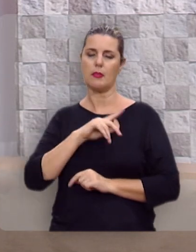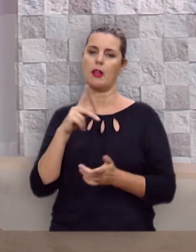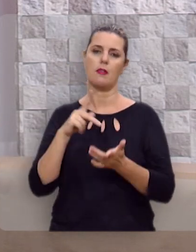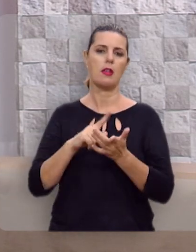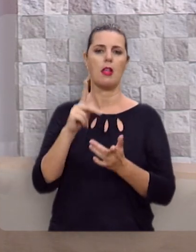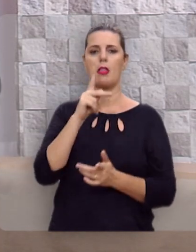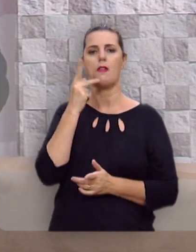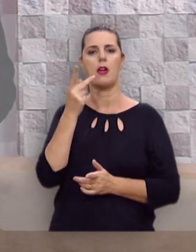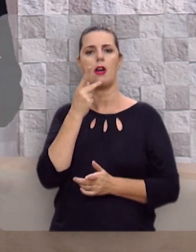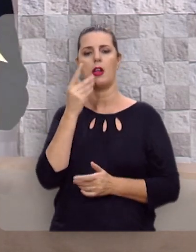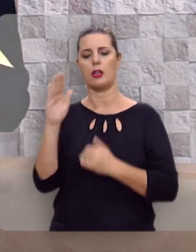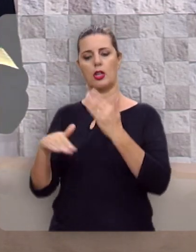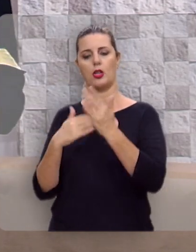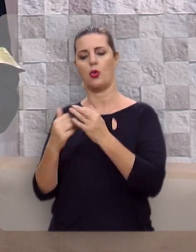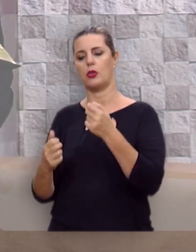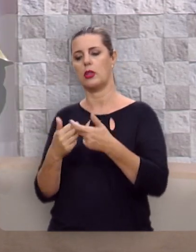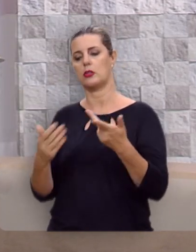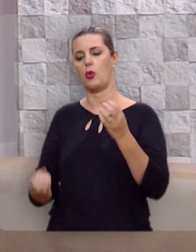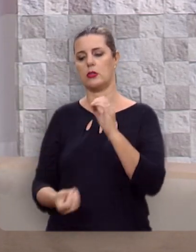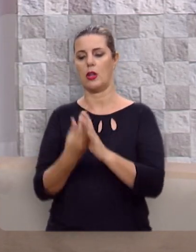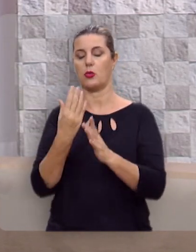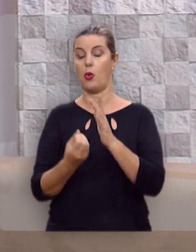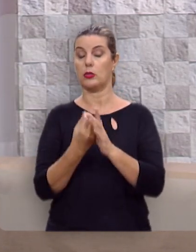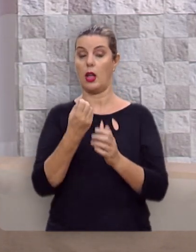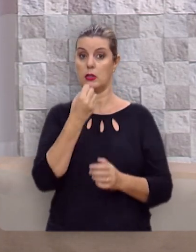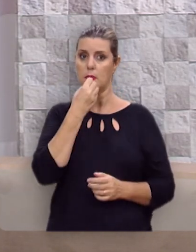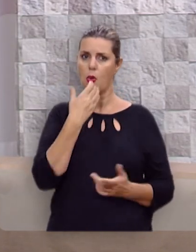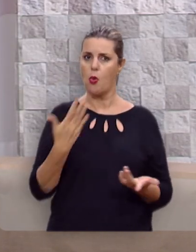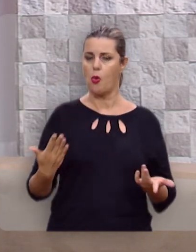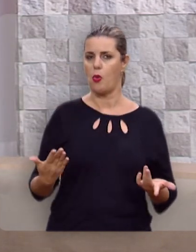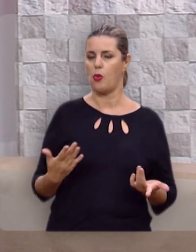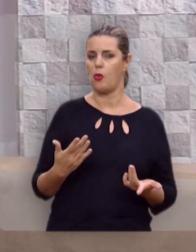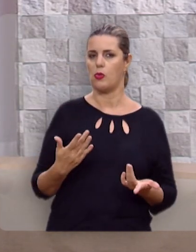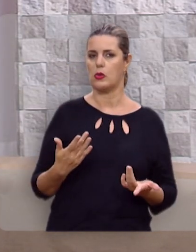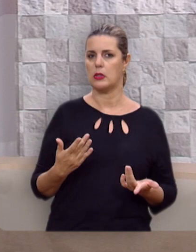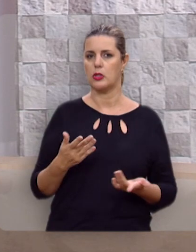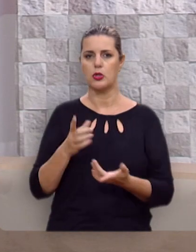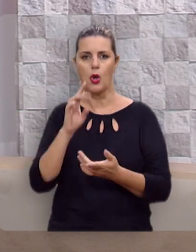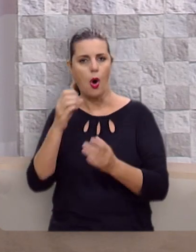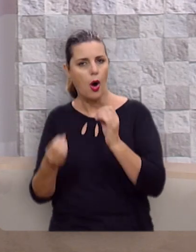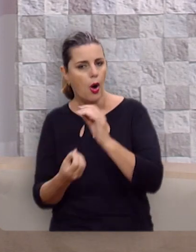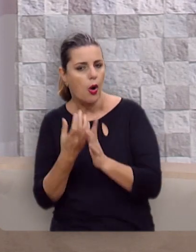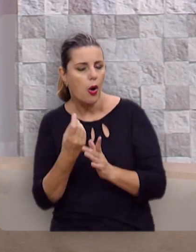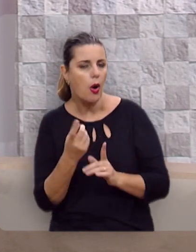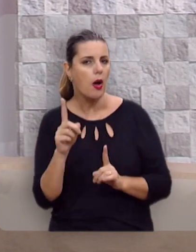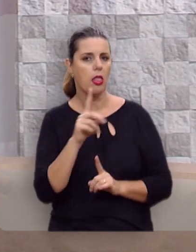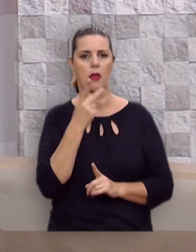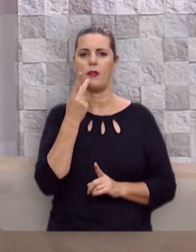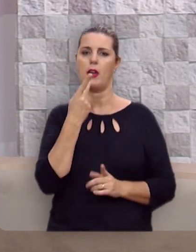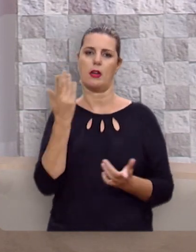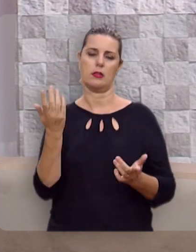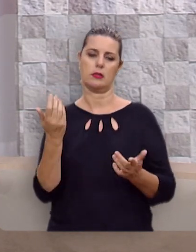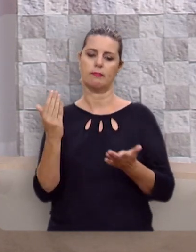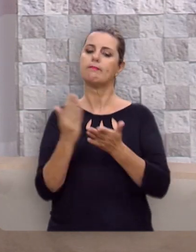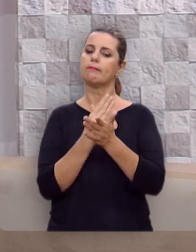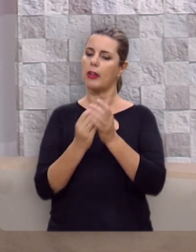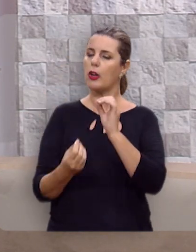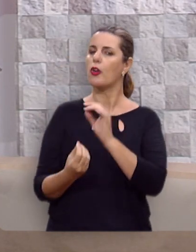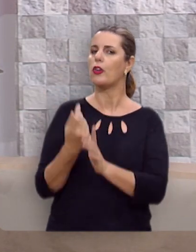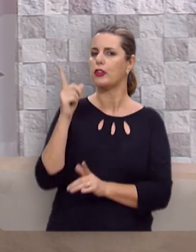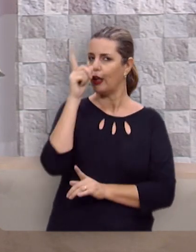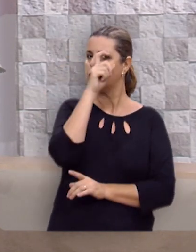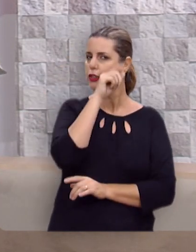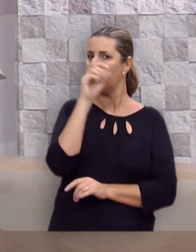Paulo, claro, não está dizendo que todas as coisas que acontecem com você são coisas boas, ele não está dizendo isso. É claro que